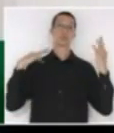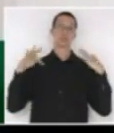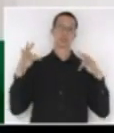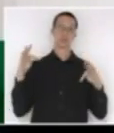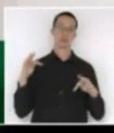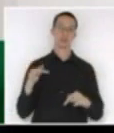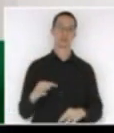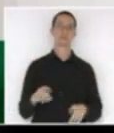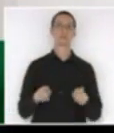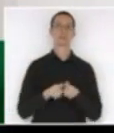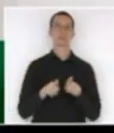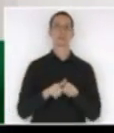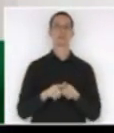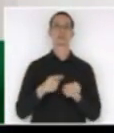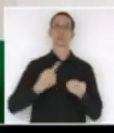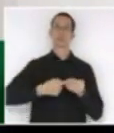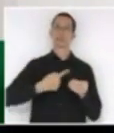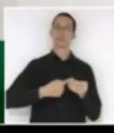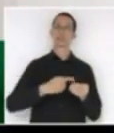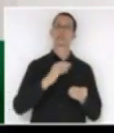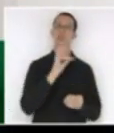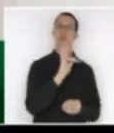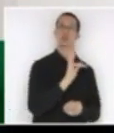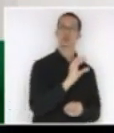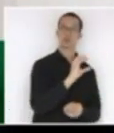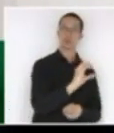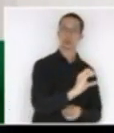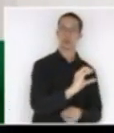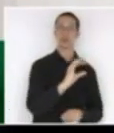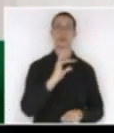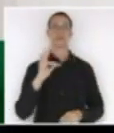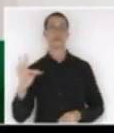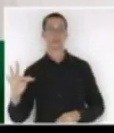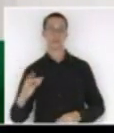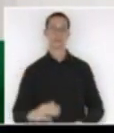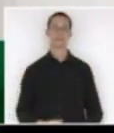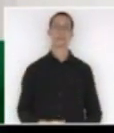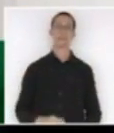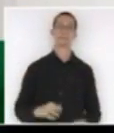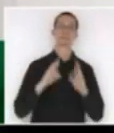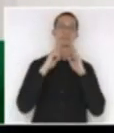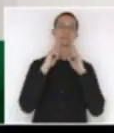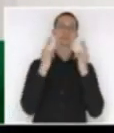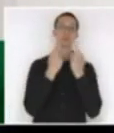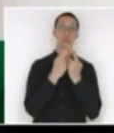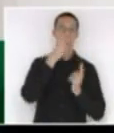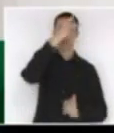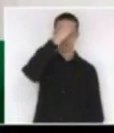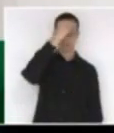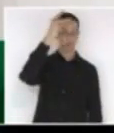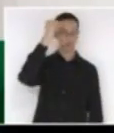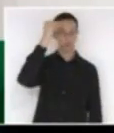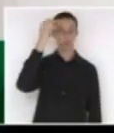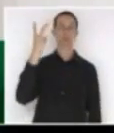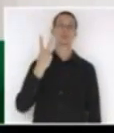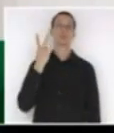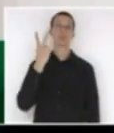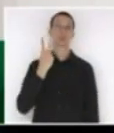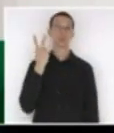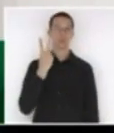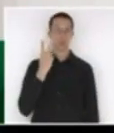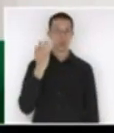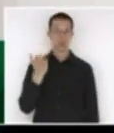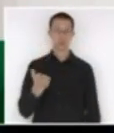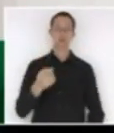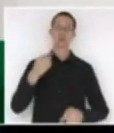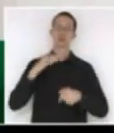Coronel Freitas, quando também reunido com o prefeito e vereadores, discutindo a questão da Casa Lar, e aí na